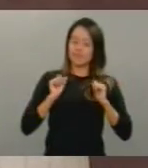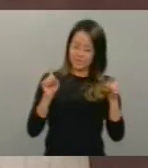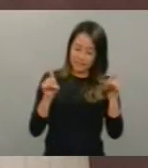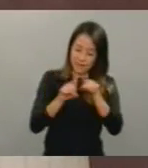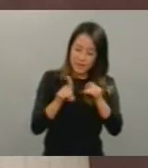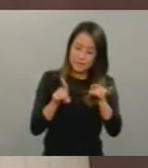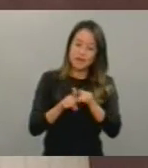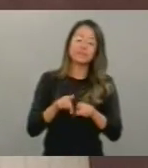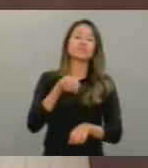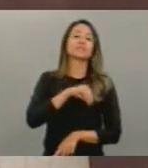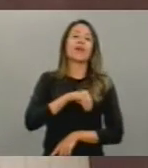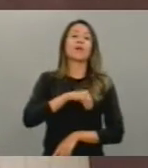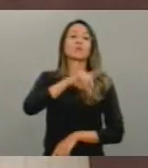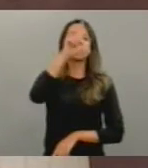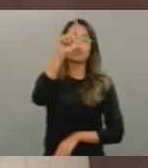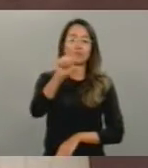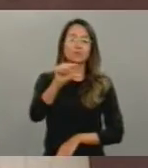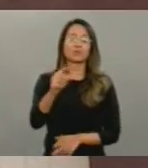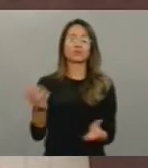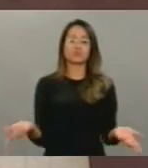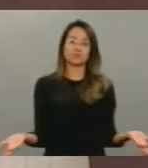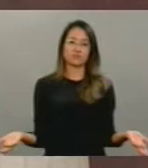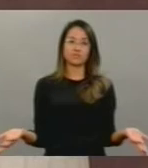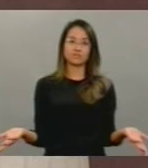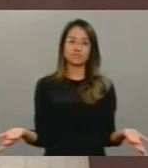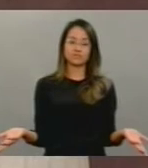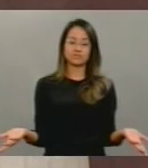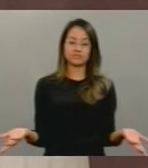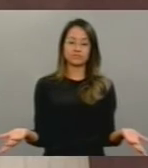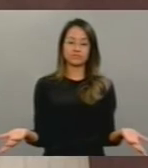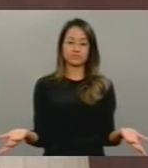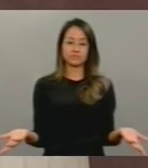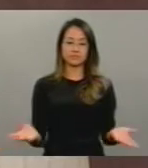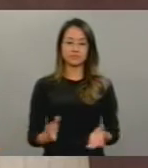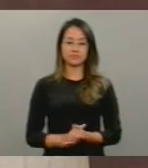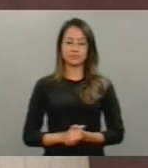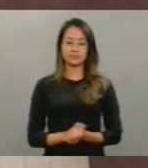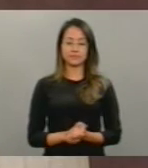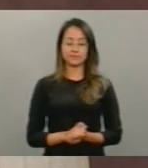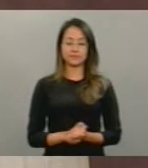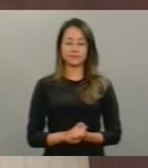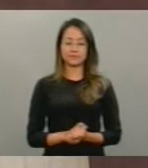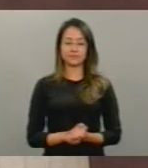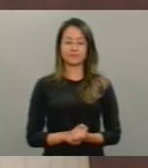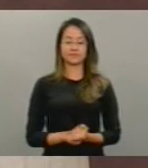e das políticas. Mas, mais que isso,